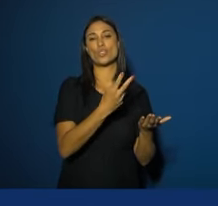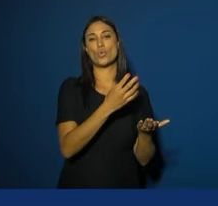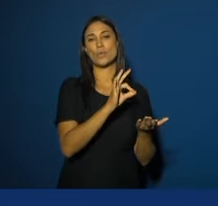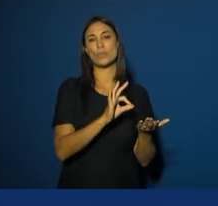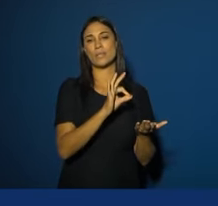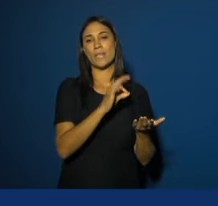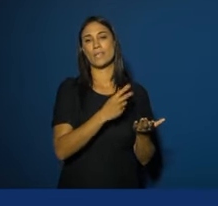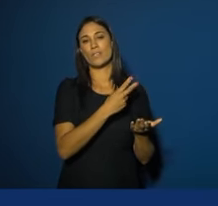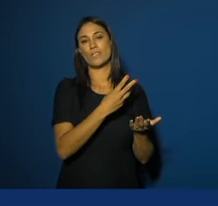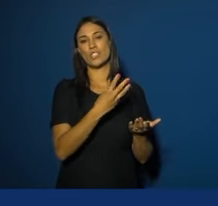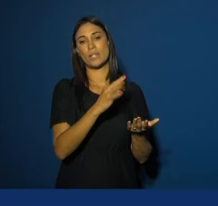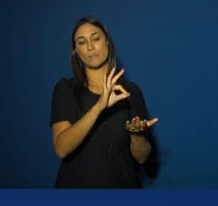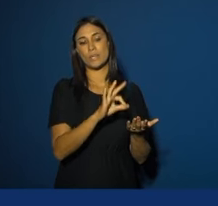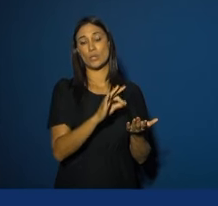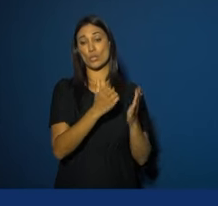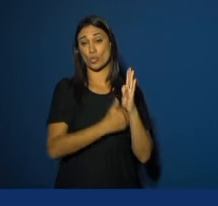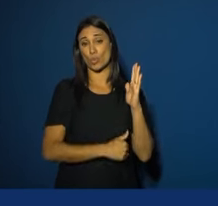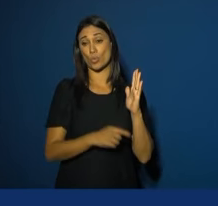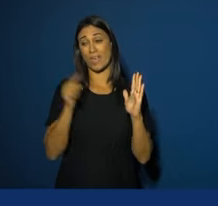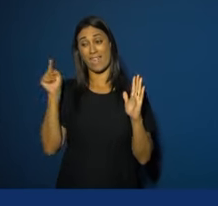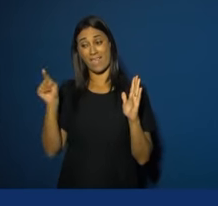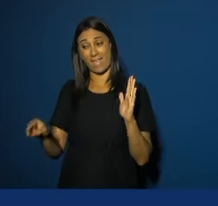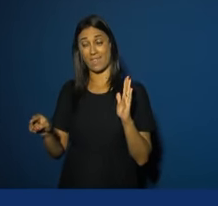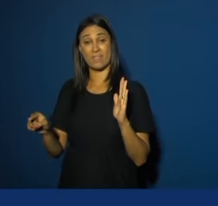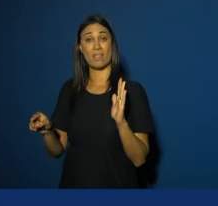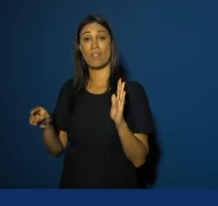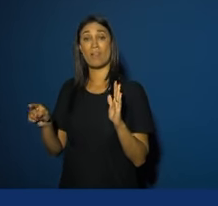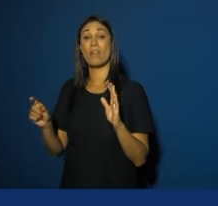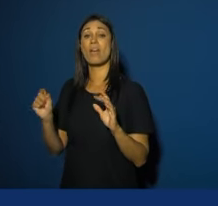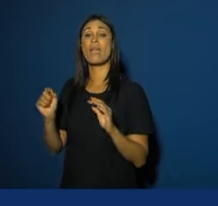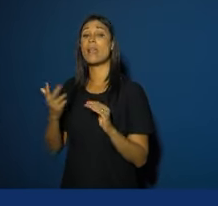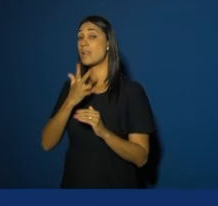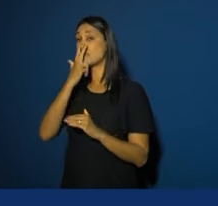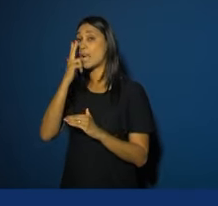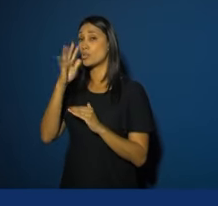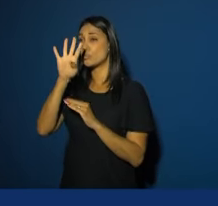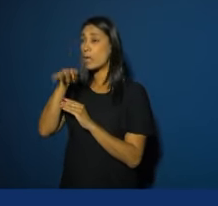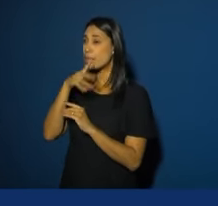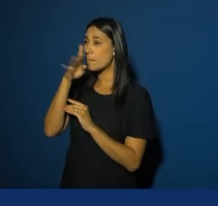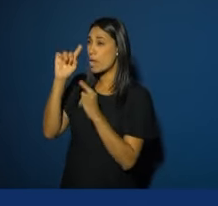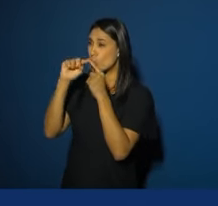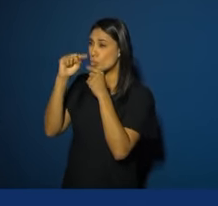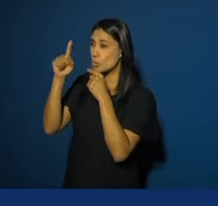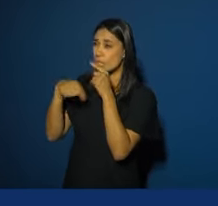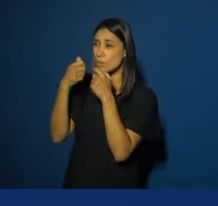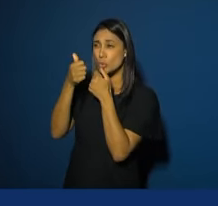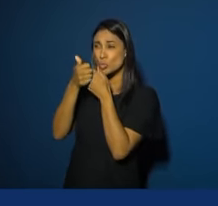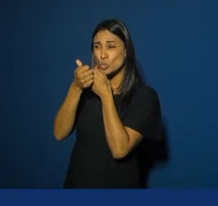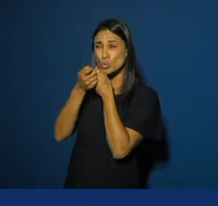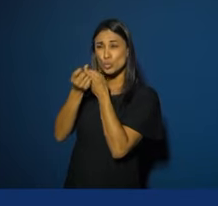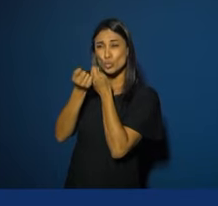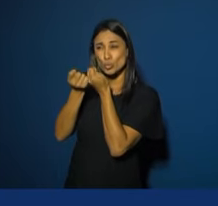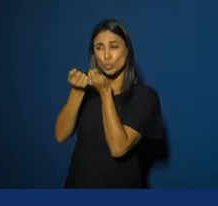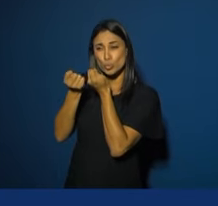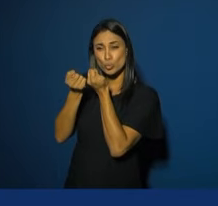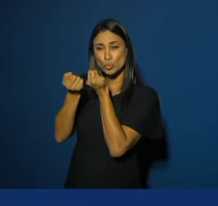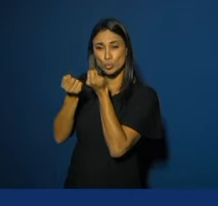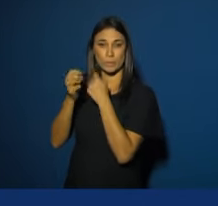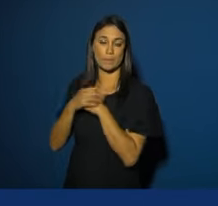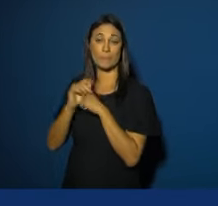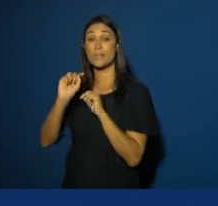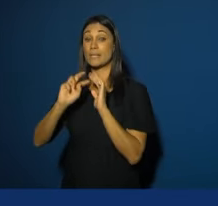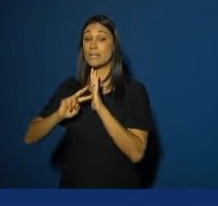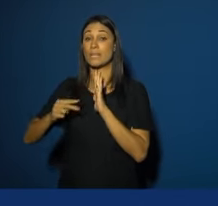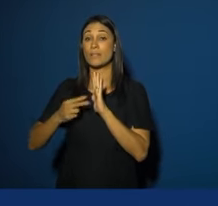23% de desconto na média as missionárias elas acham a tabela do ciclo apertada para ela fazer as obras O que